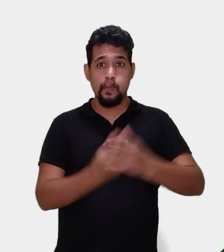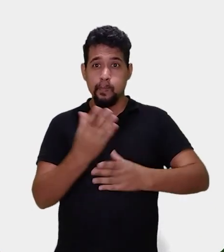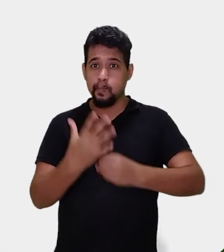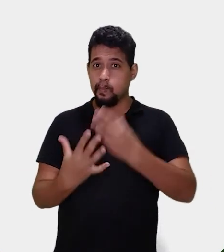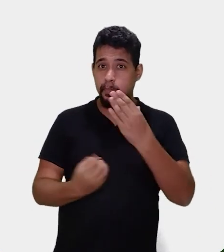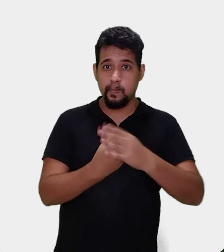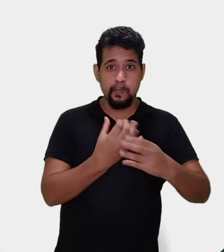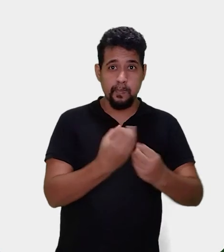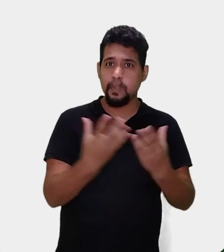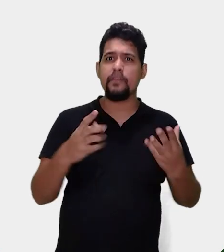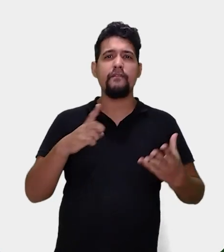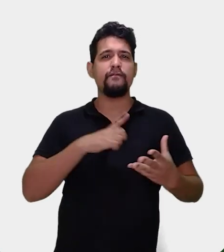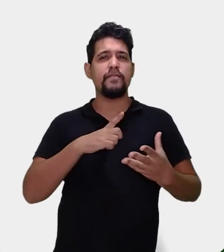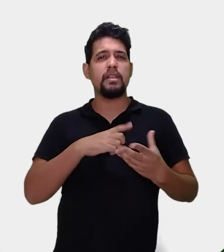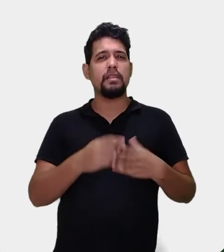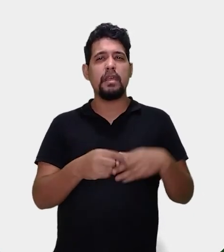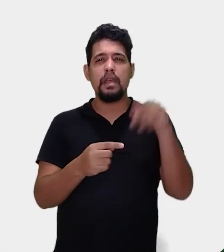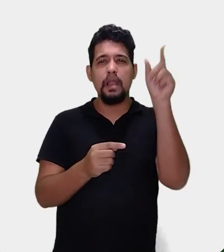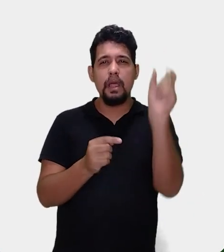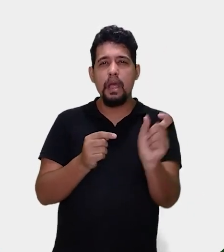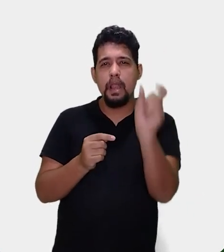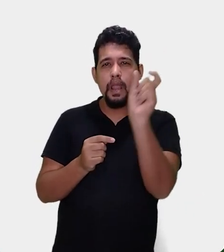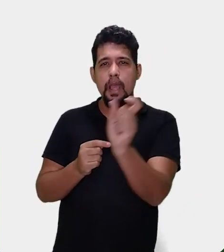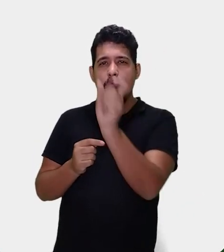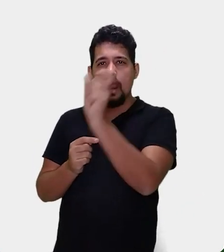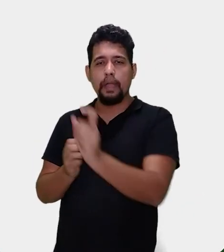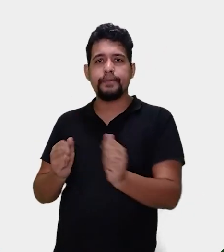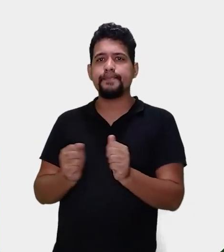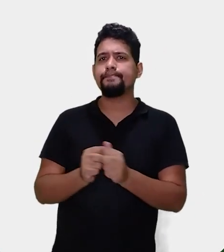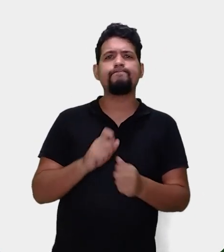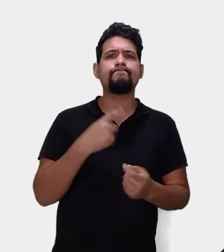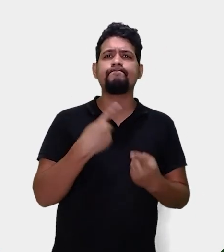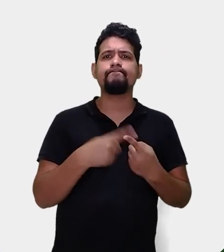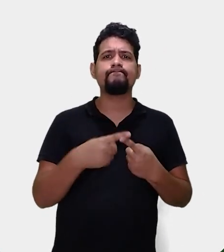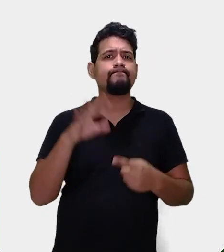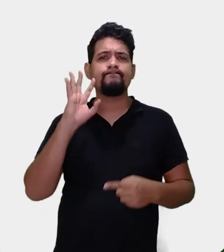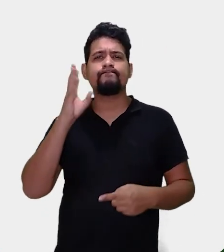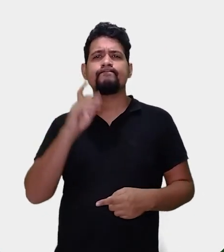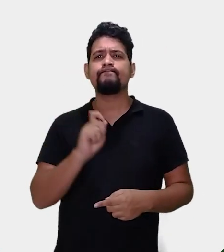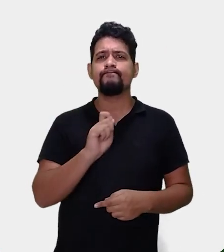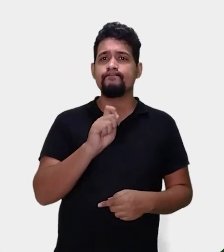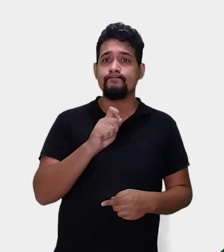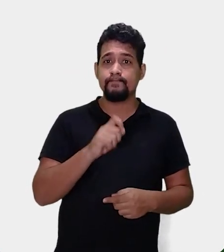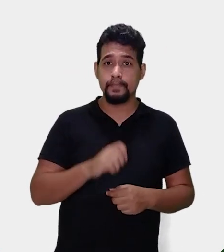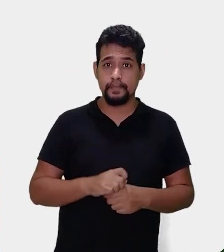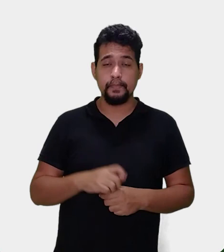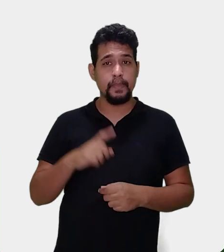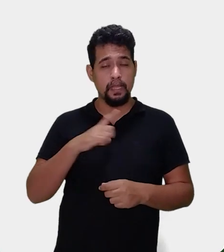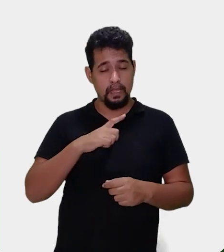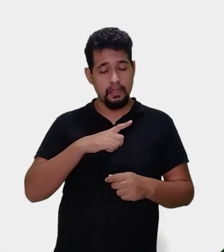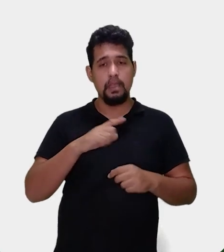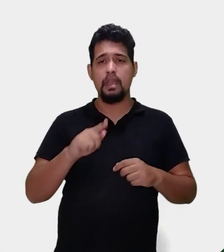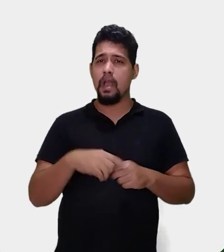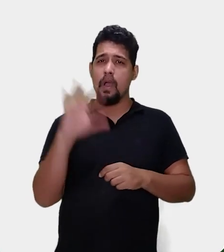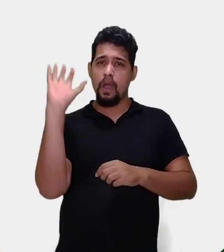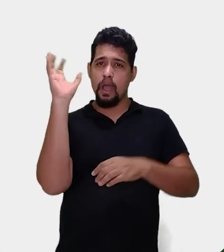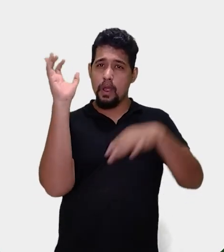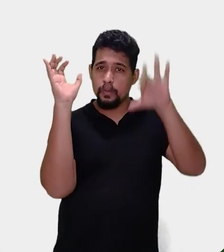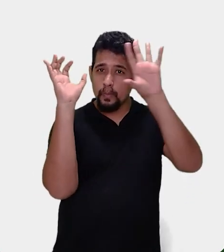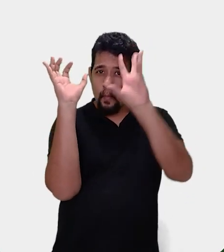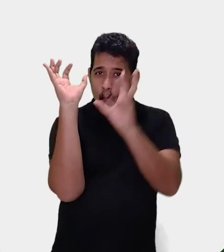ácidos nucleicos eles vão conter as informações para que ocorra a síntese